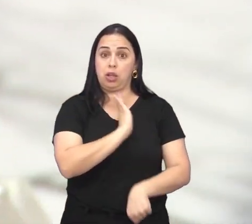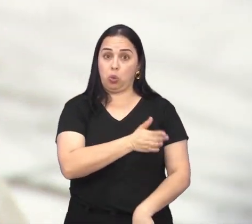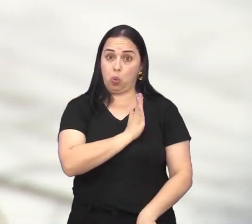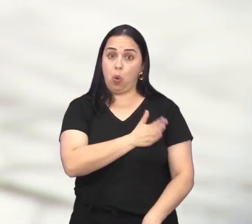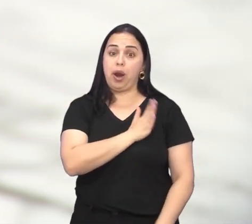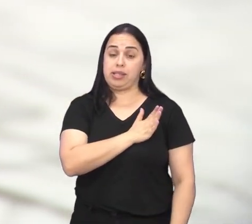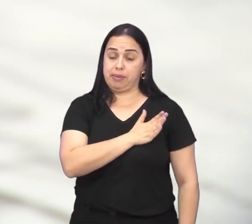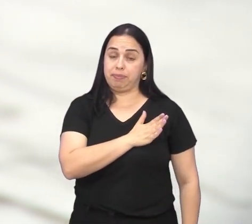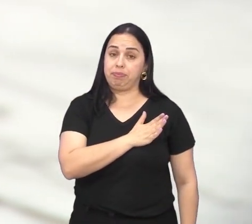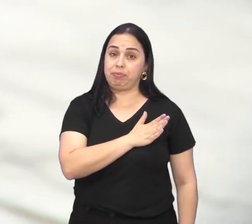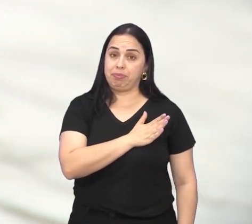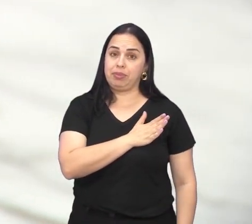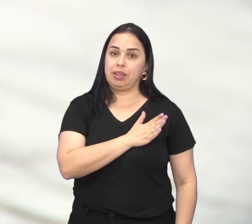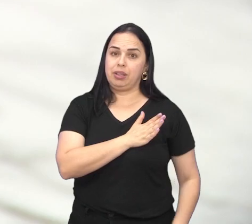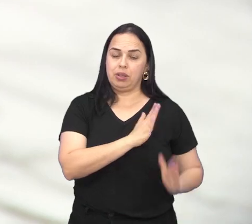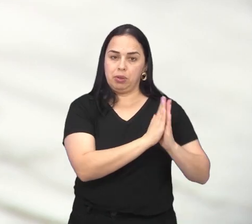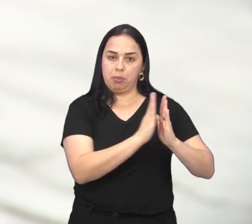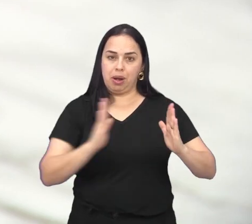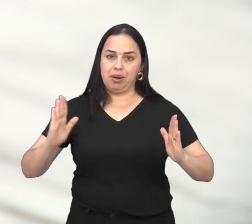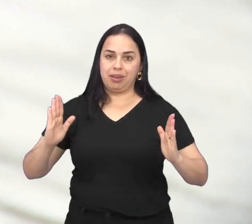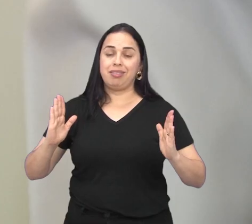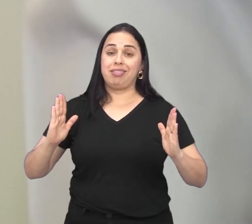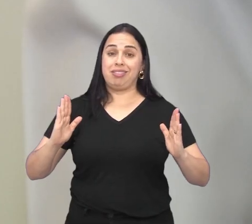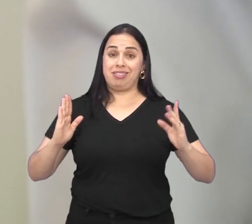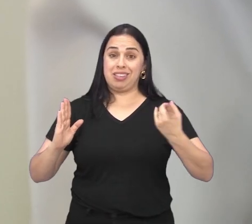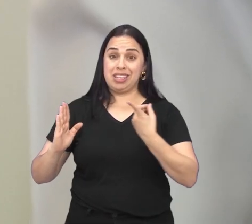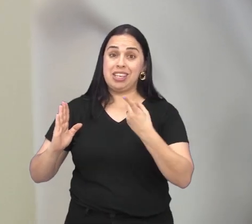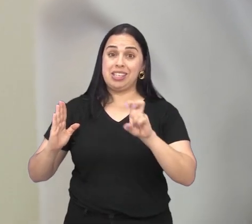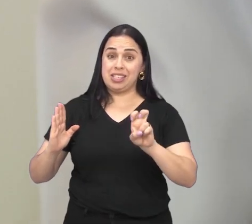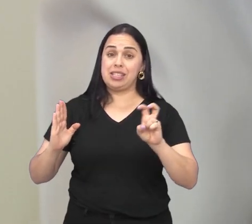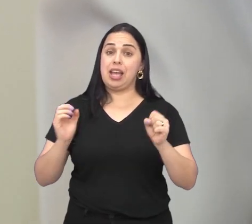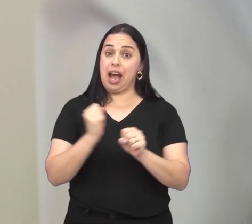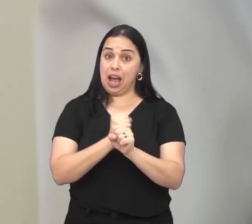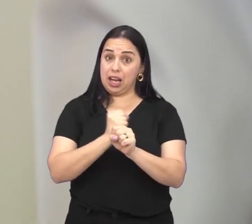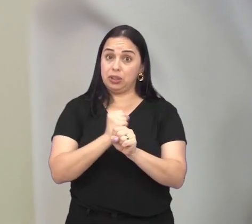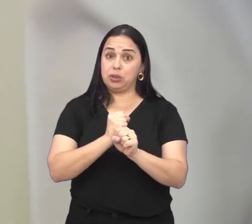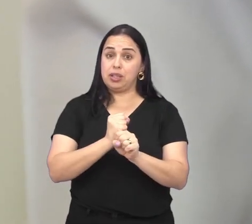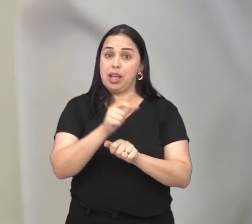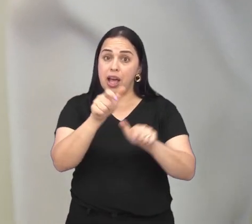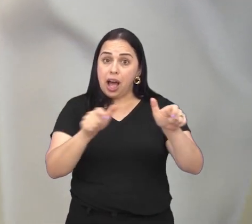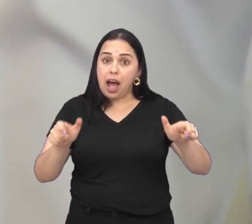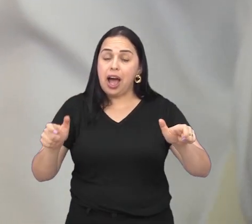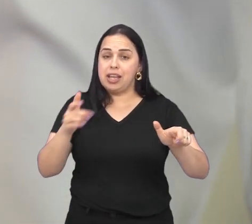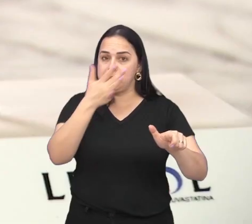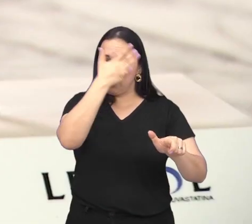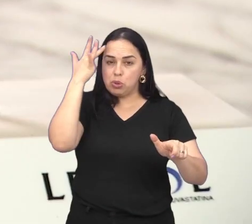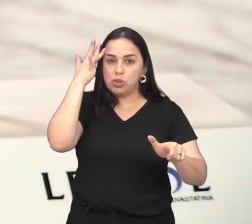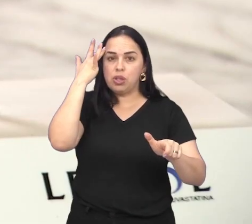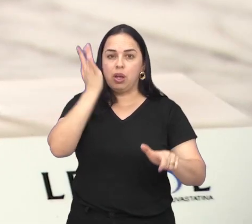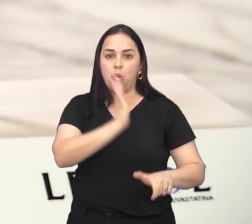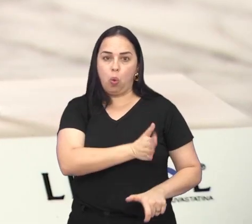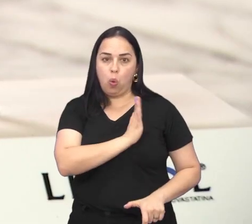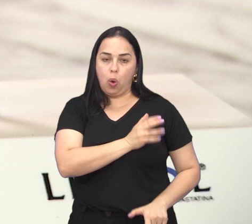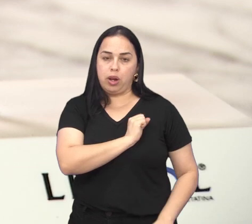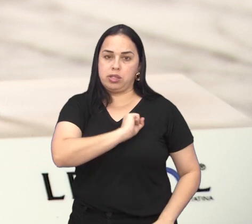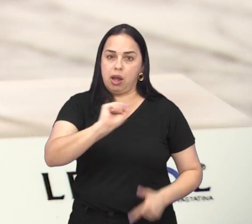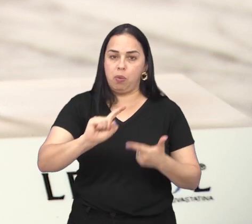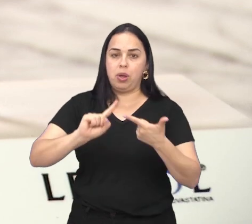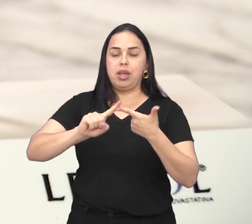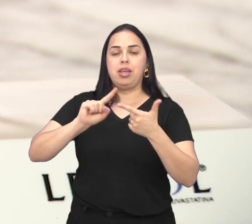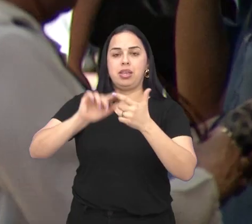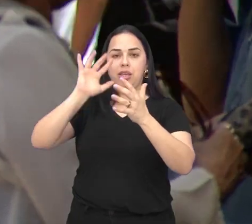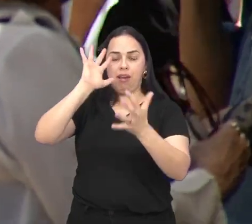casos de doenças cardiovasculares no Brasil. Nos últimos 15 anos, o número de pessoas vítimas de infarto